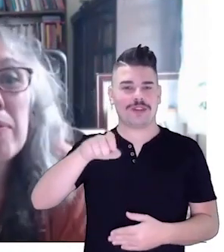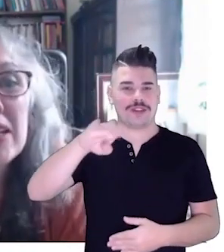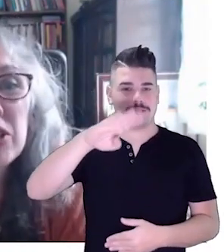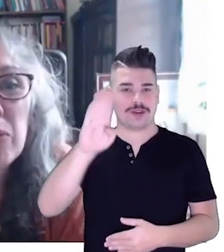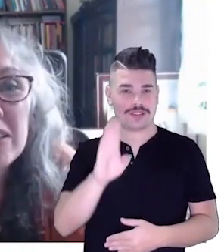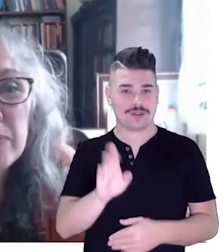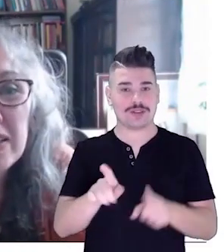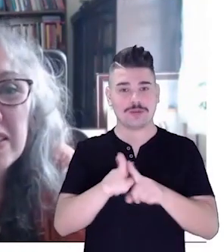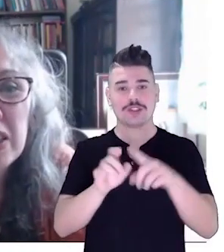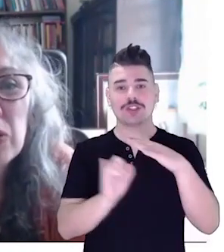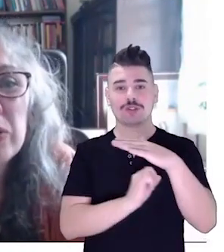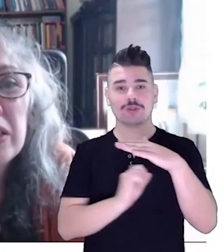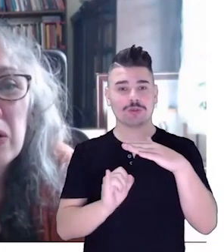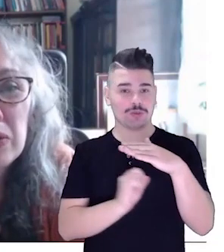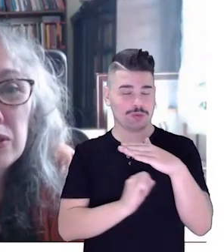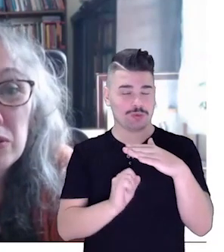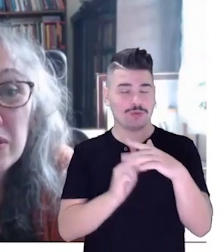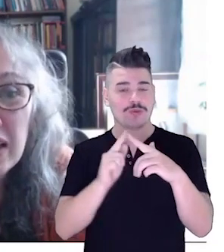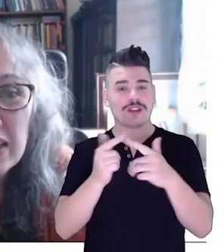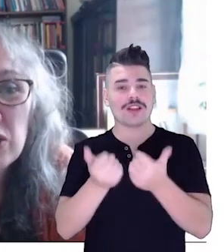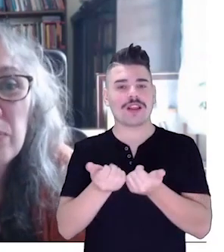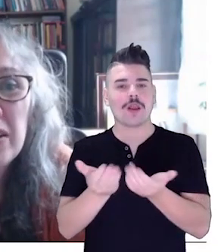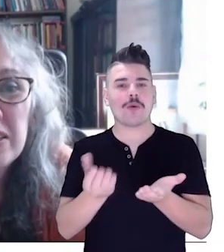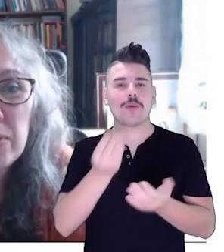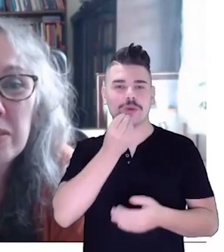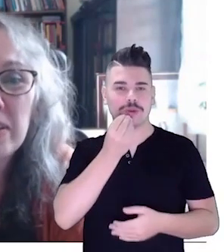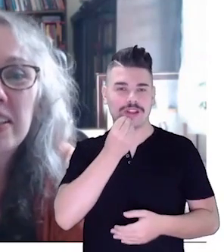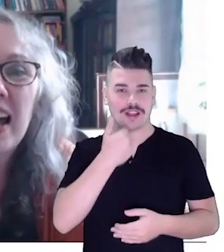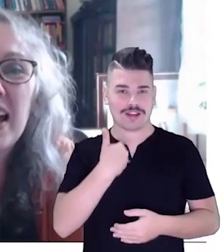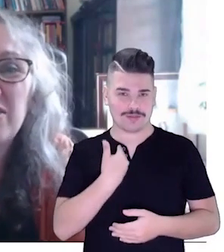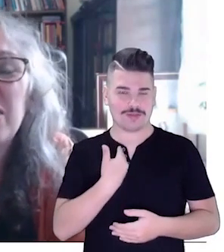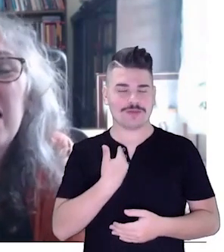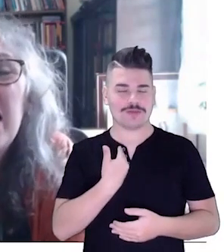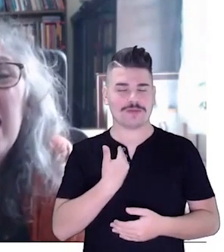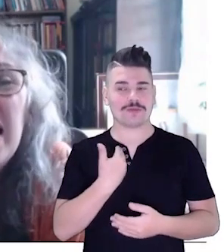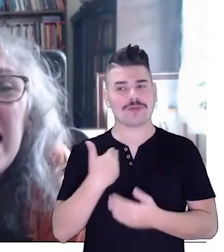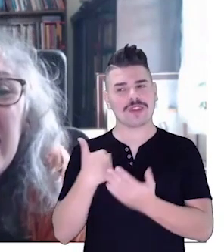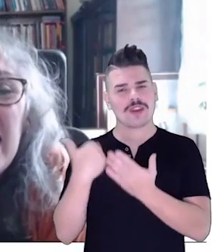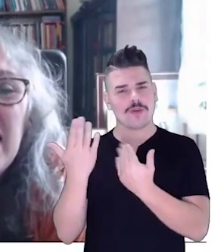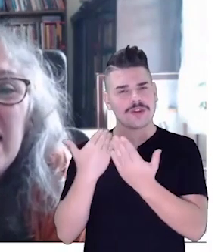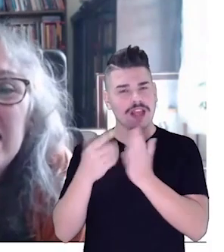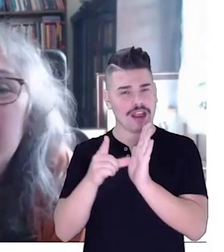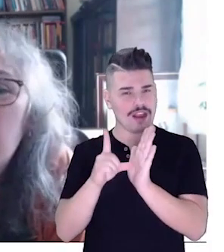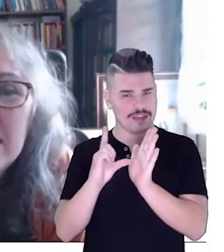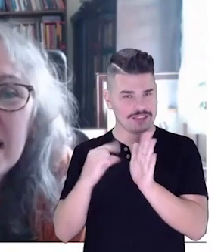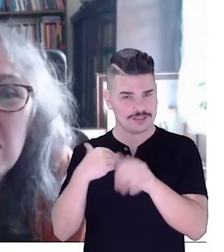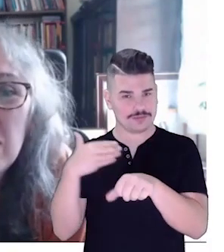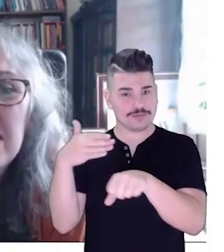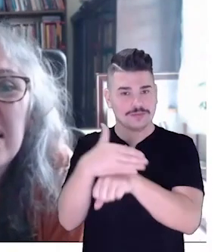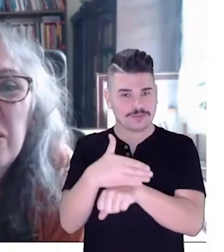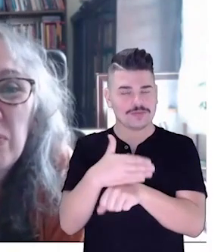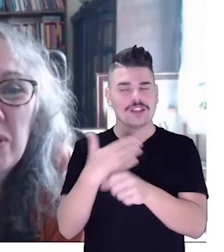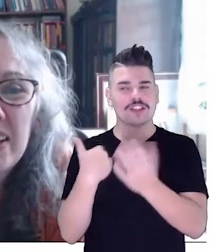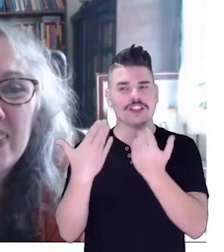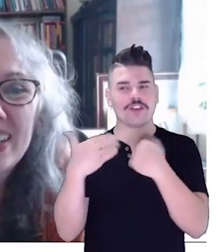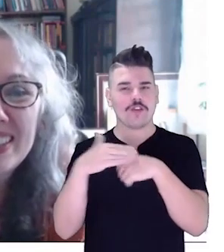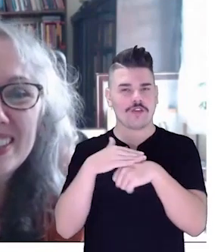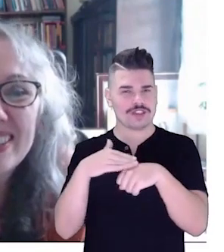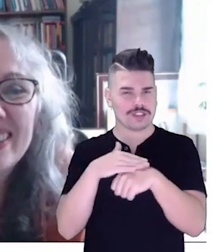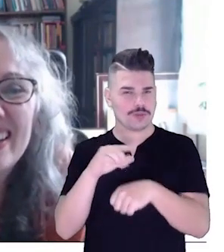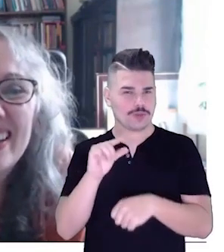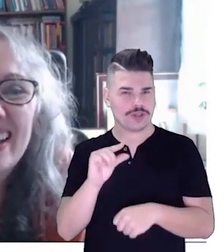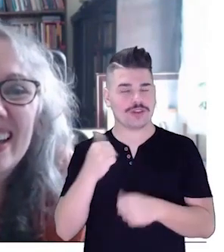Agradeço enormemente ao Mix Brasil e ao Instituto Goethe por essa possibilidade. Estávamos aqui conversando um